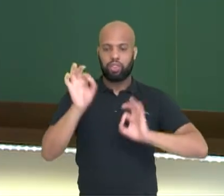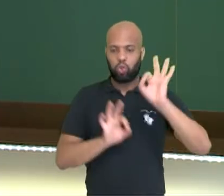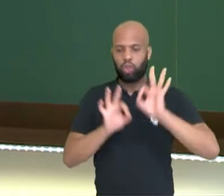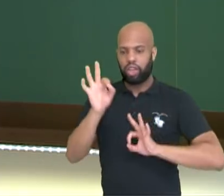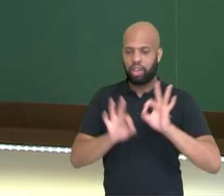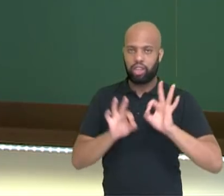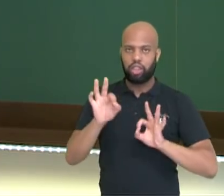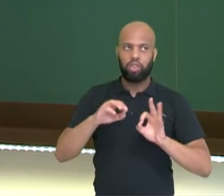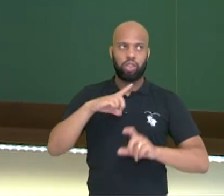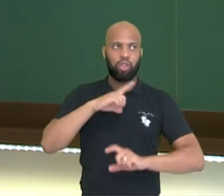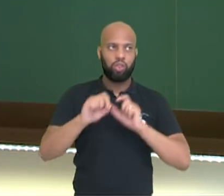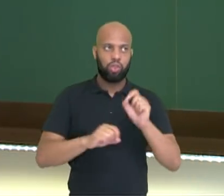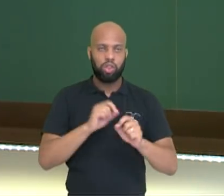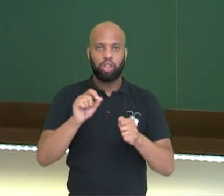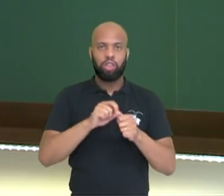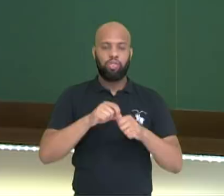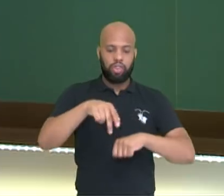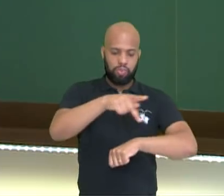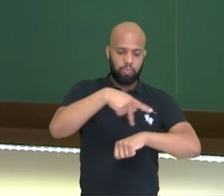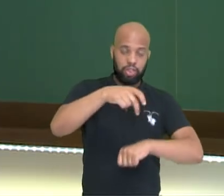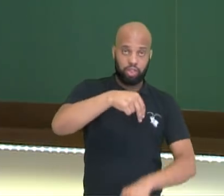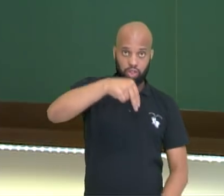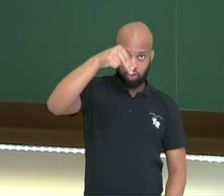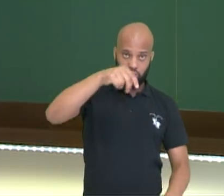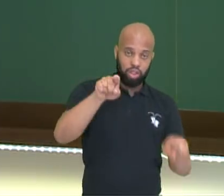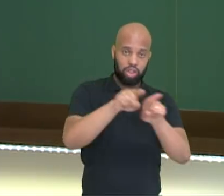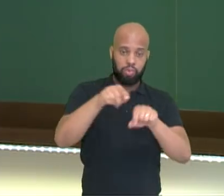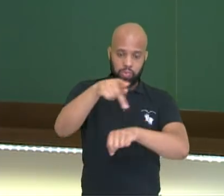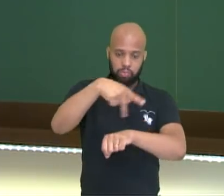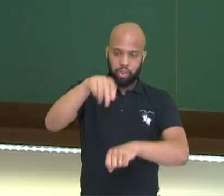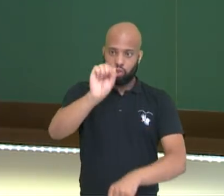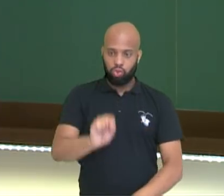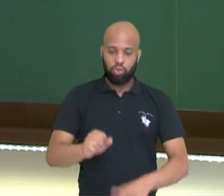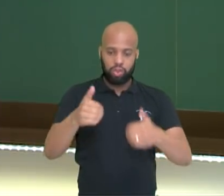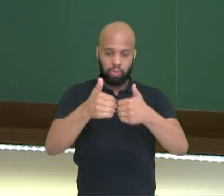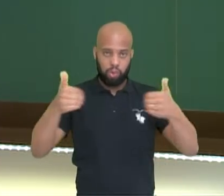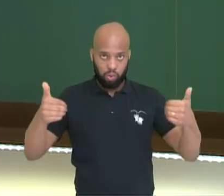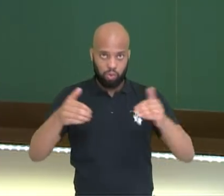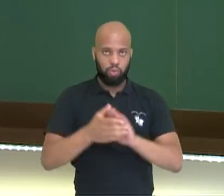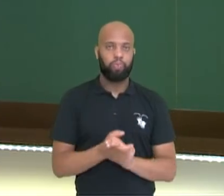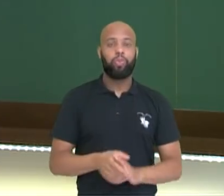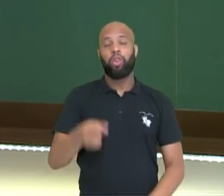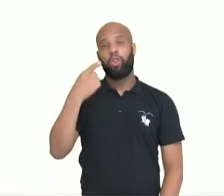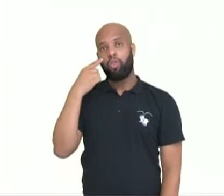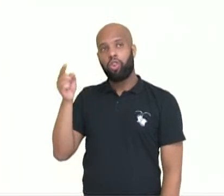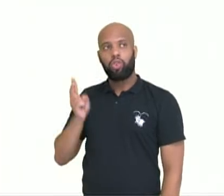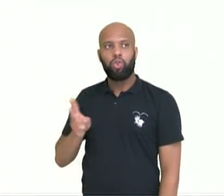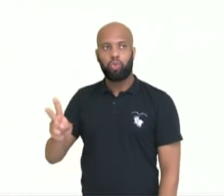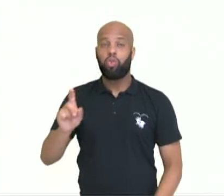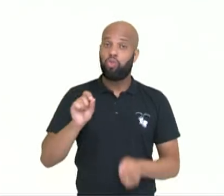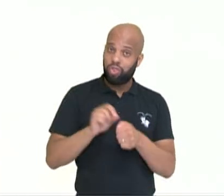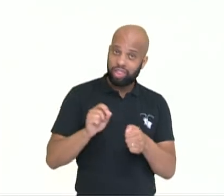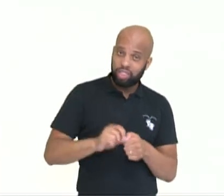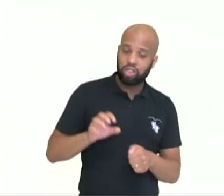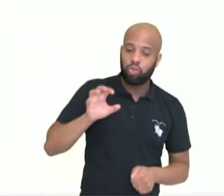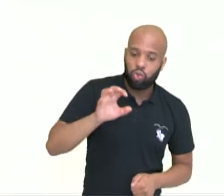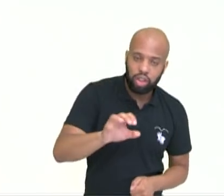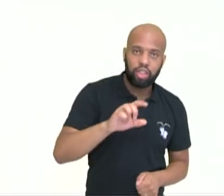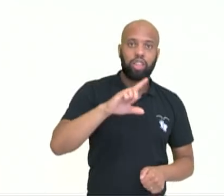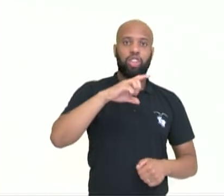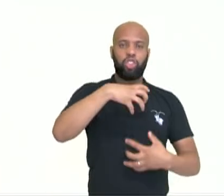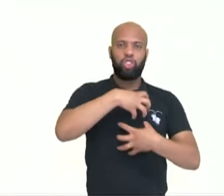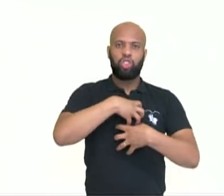nosso planeta entre países do norte e países do sul. Continuando aqui na tela, estabelecendo uma